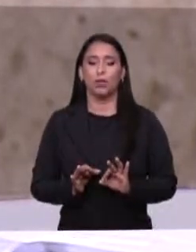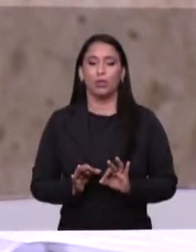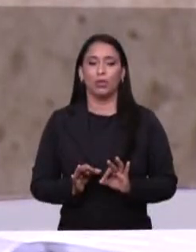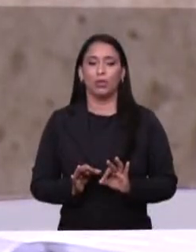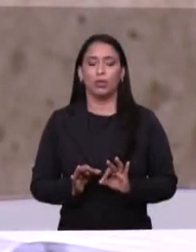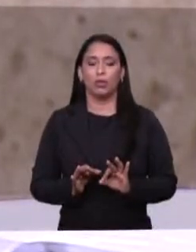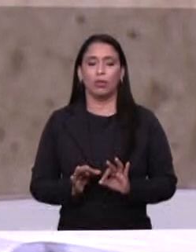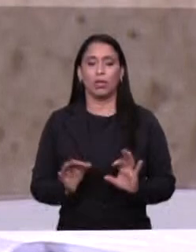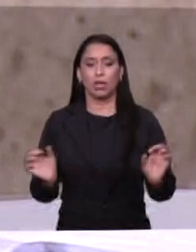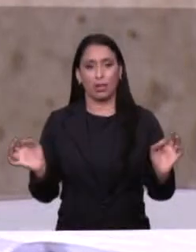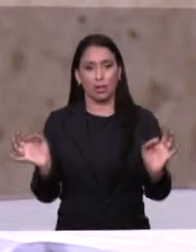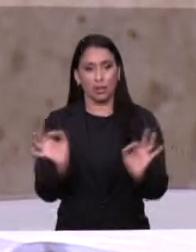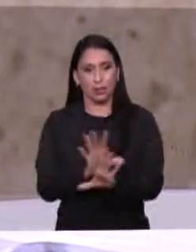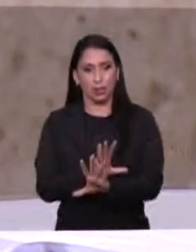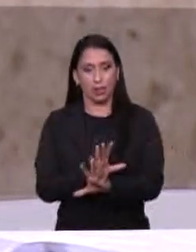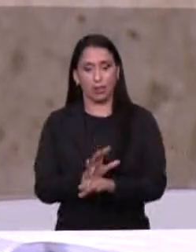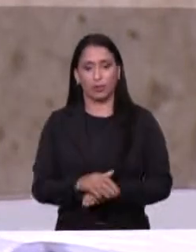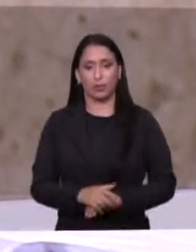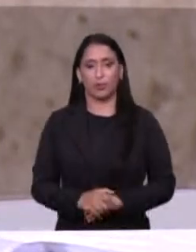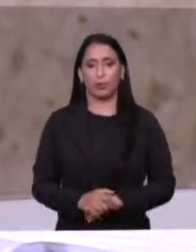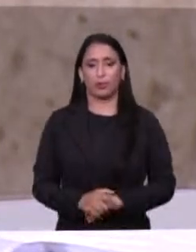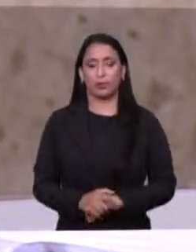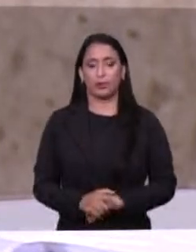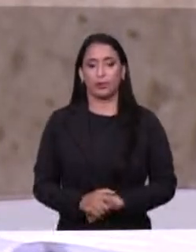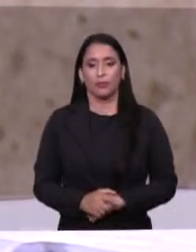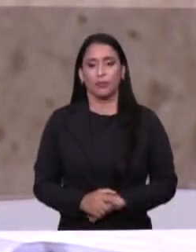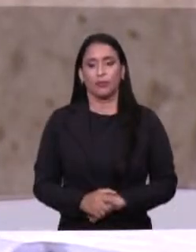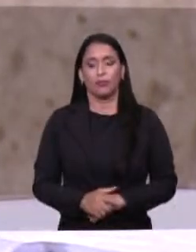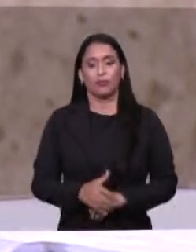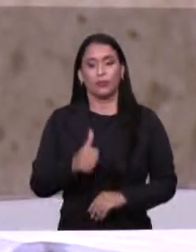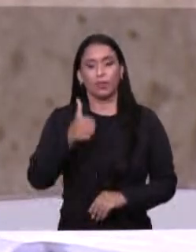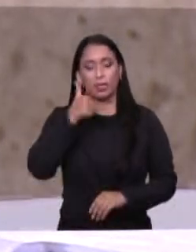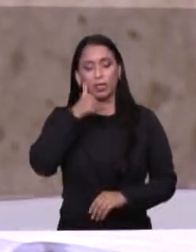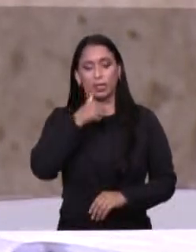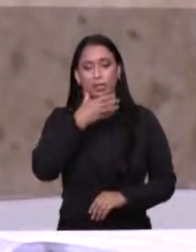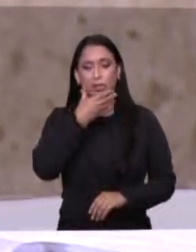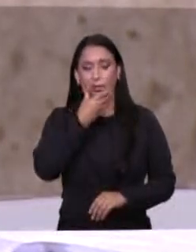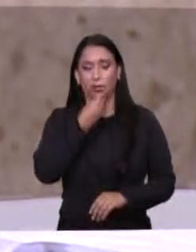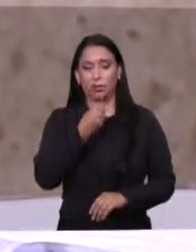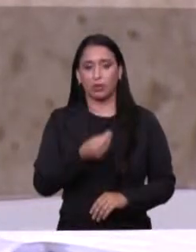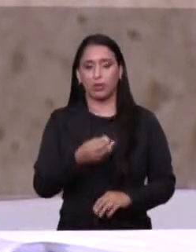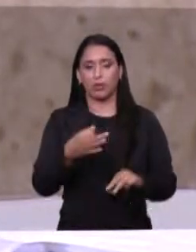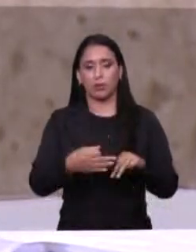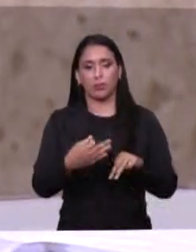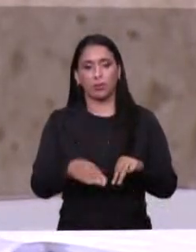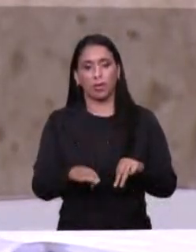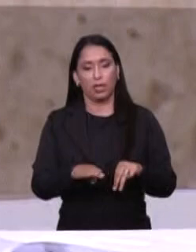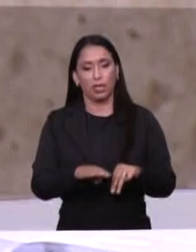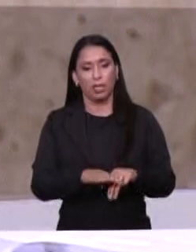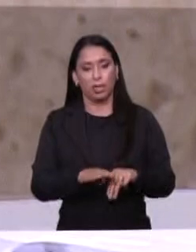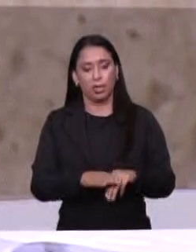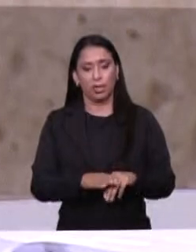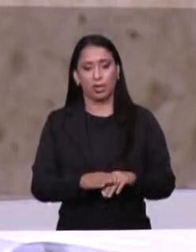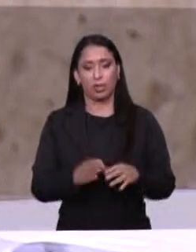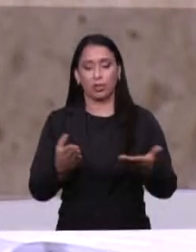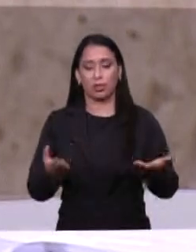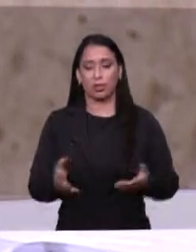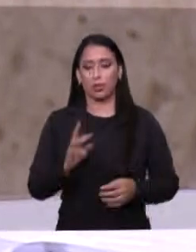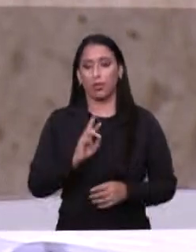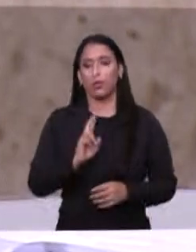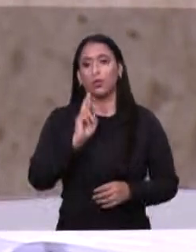está encerrado. Senhores, senhora ministra, senhores ministros, resta-me proclamar